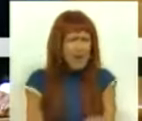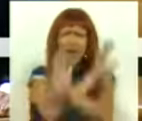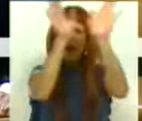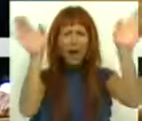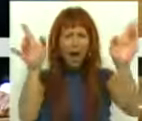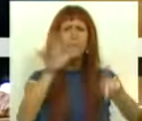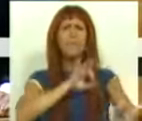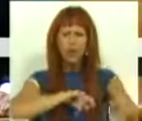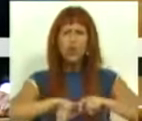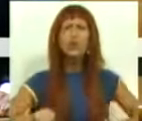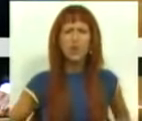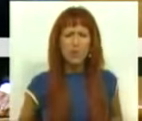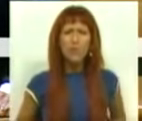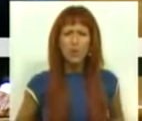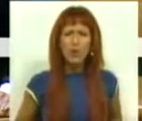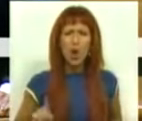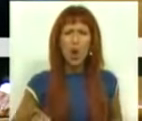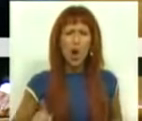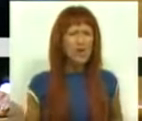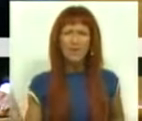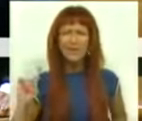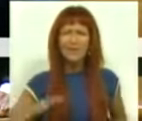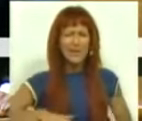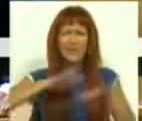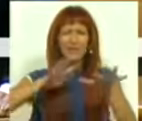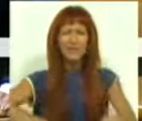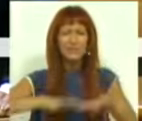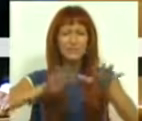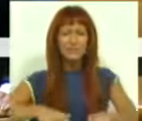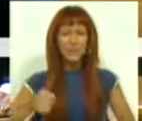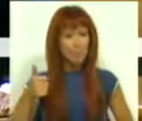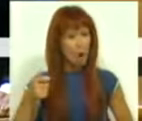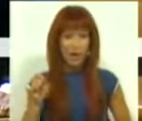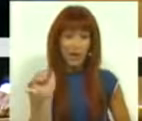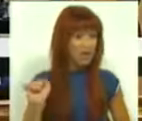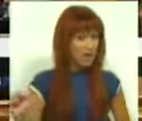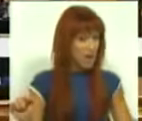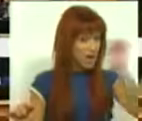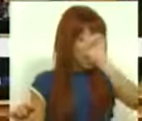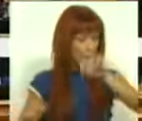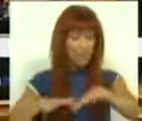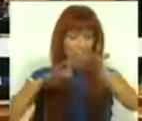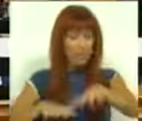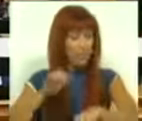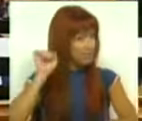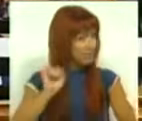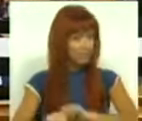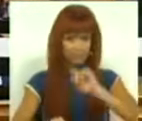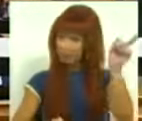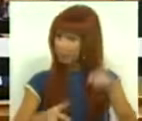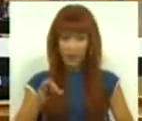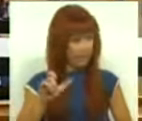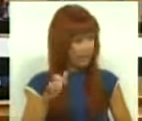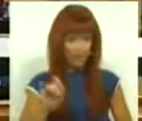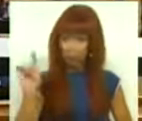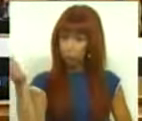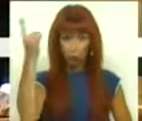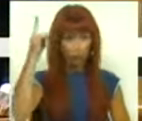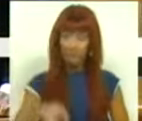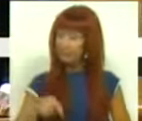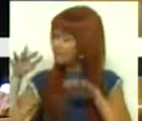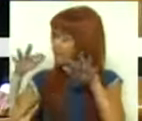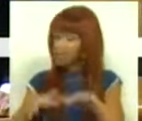Inequivocamente, Senhor Deputado, aquela não foi uma manifestação do Bloco de Esquerda, aquela não foi uma manifestação do Partido Comunista